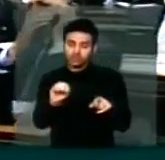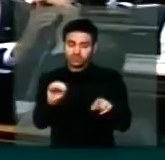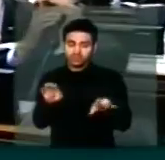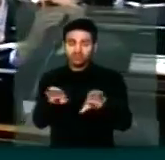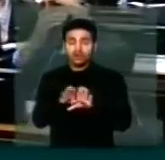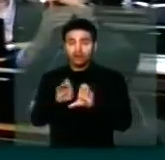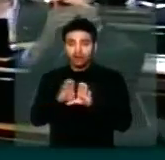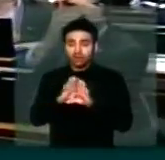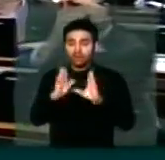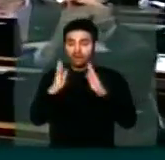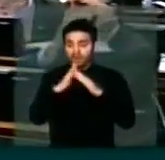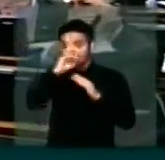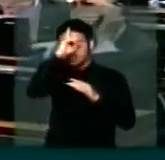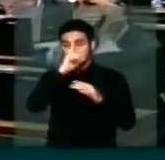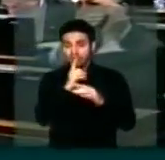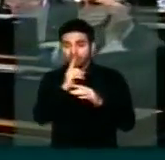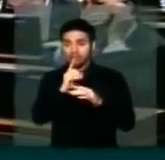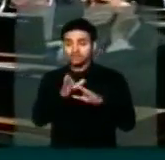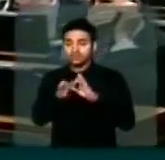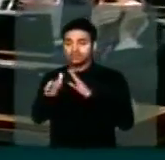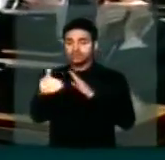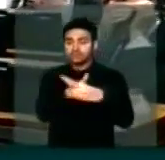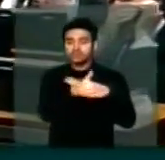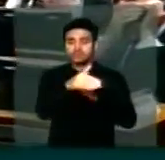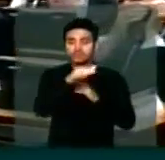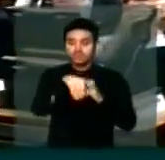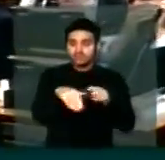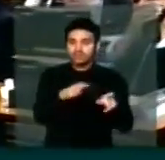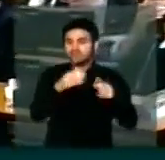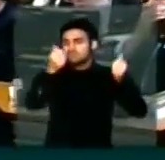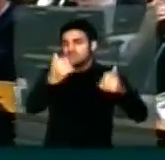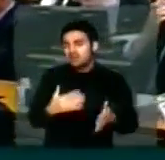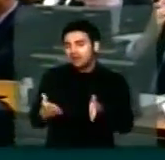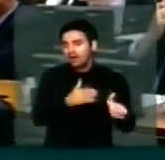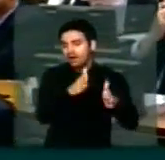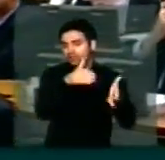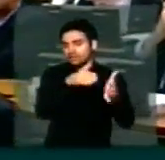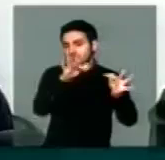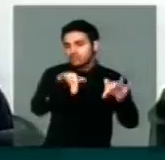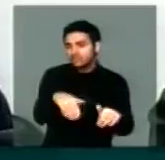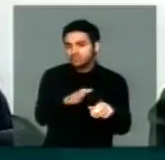de 2 andares, entrando no condomínio, vira à esquerda, vai até o final, vira à direita, vai quase até o